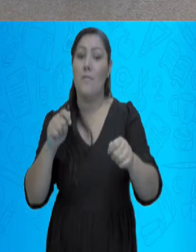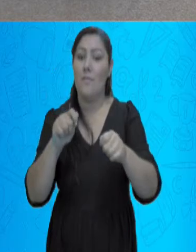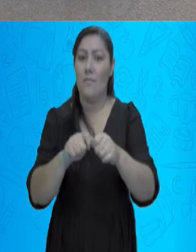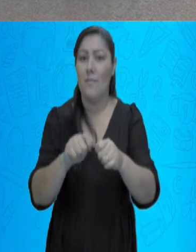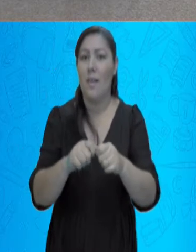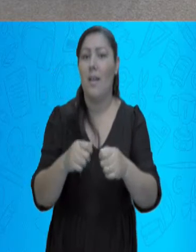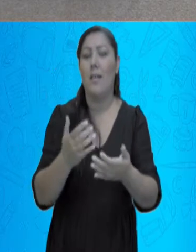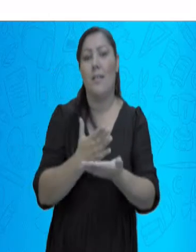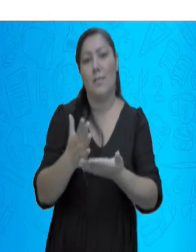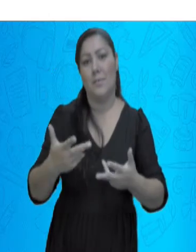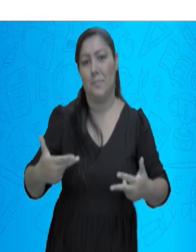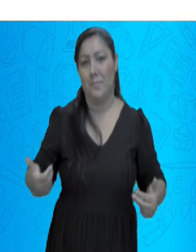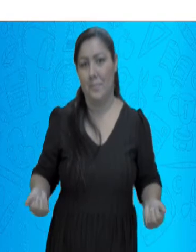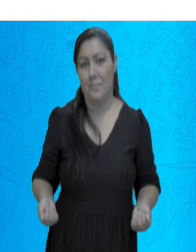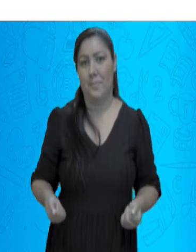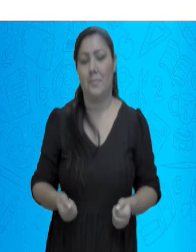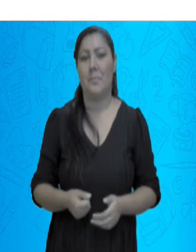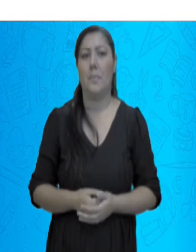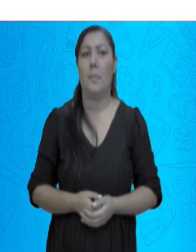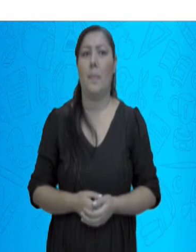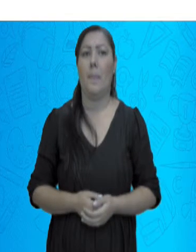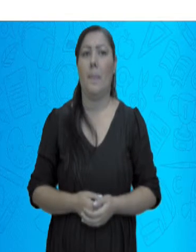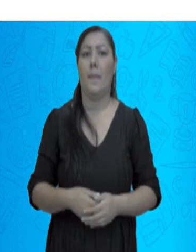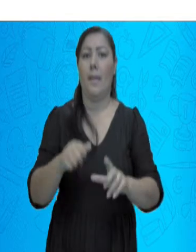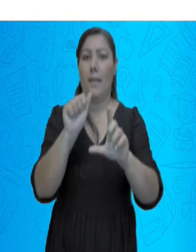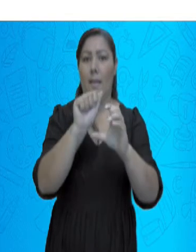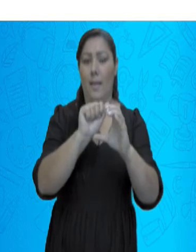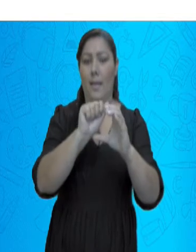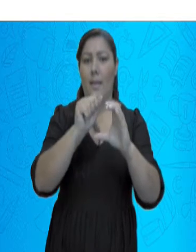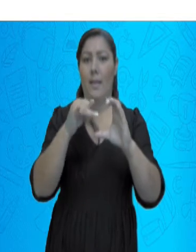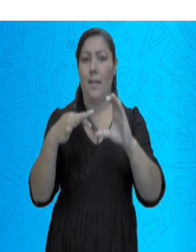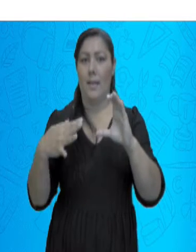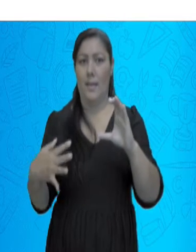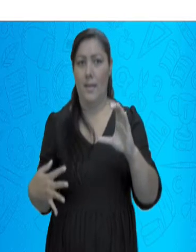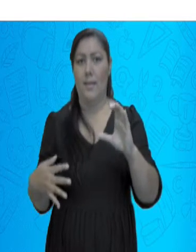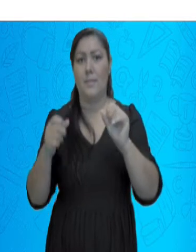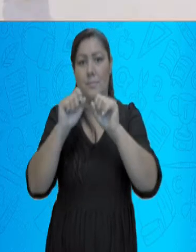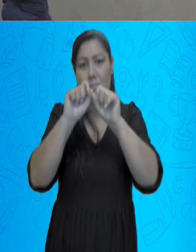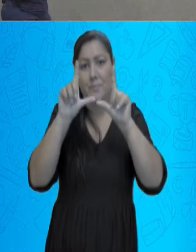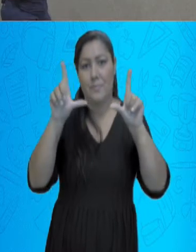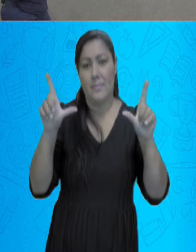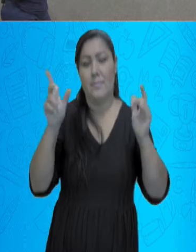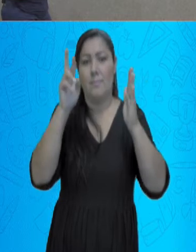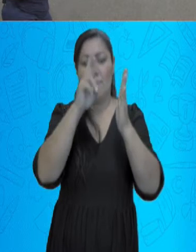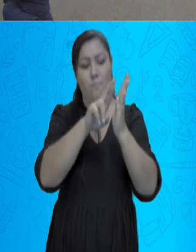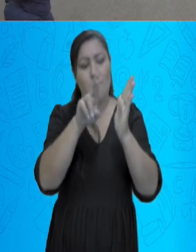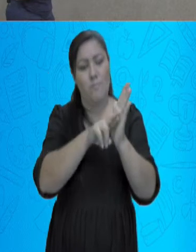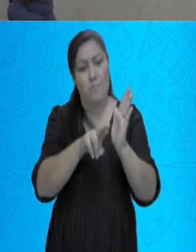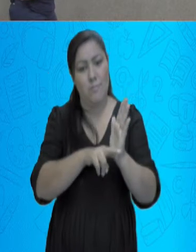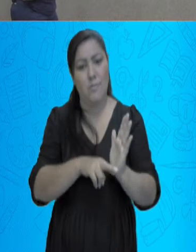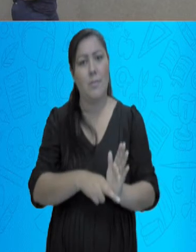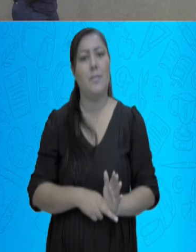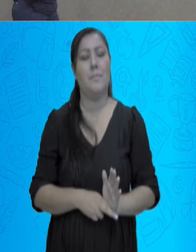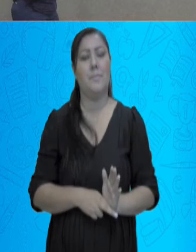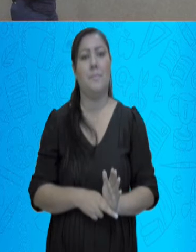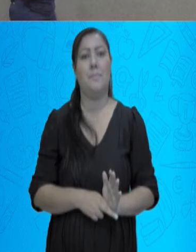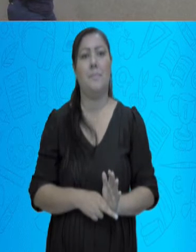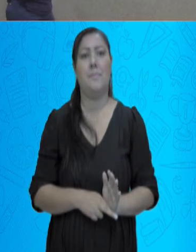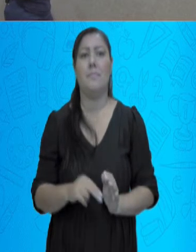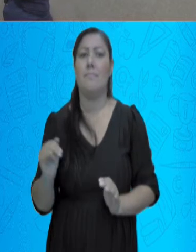As características de um cartaz. Algumas regras são importantíssimas na hora de você confeccionar um cartaz.